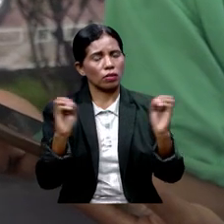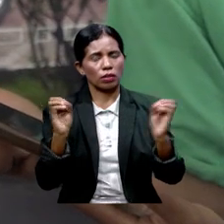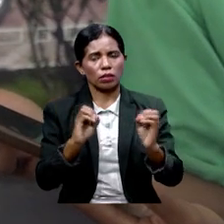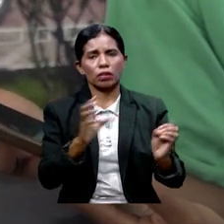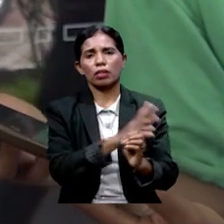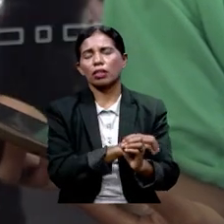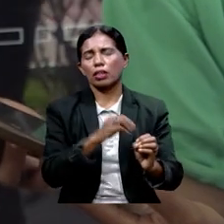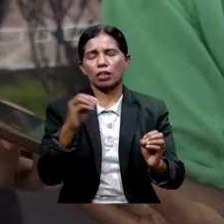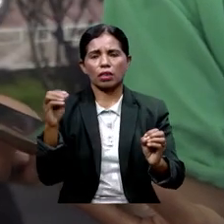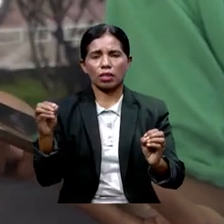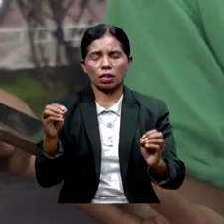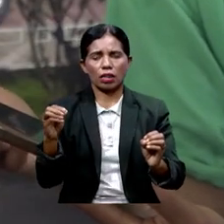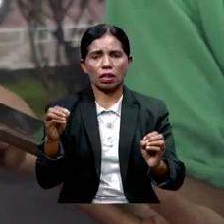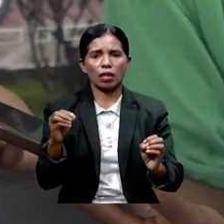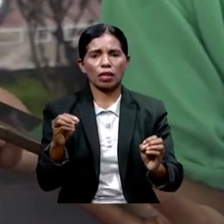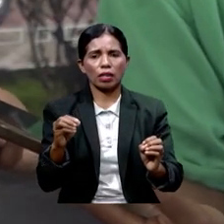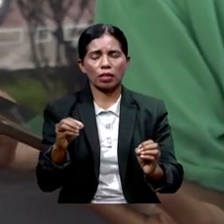bebê vamos